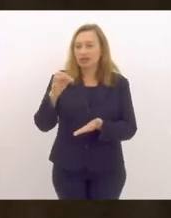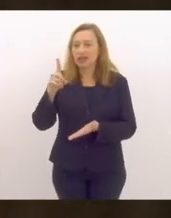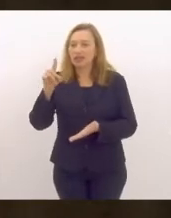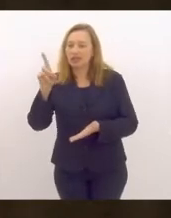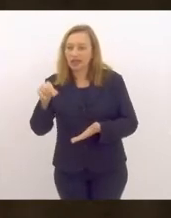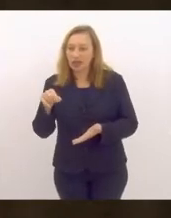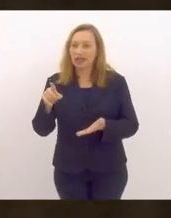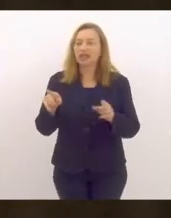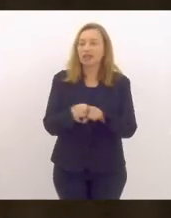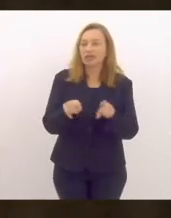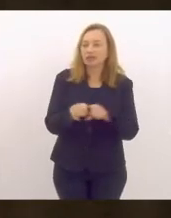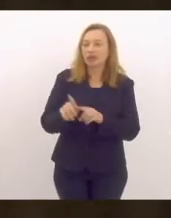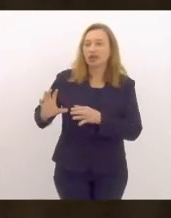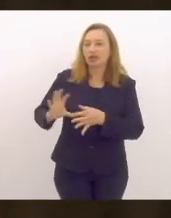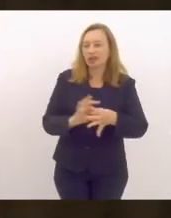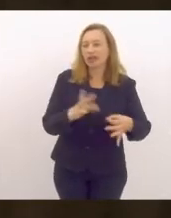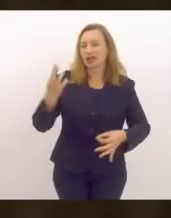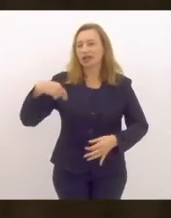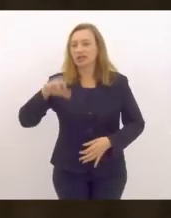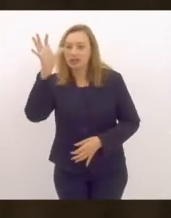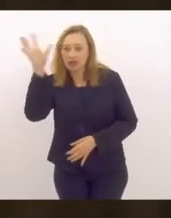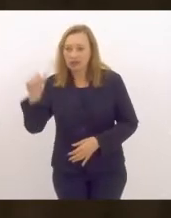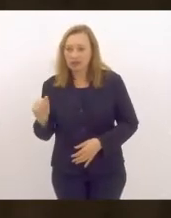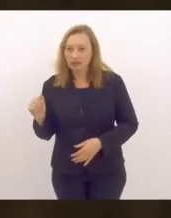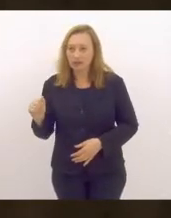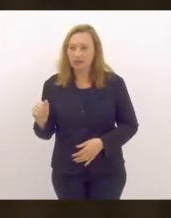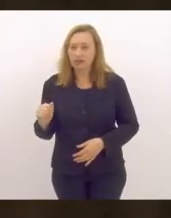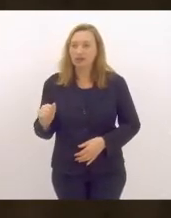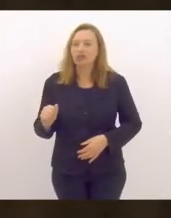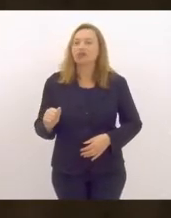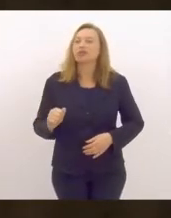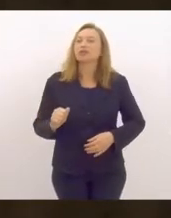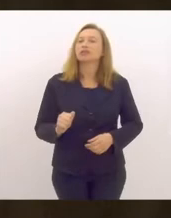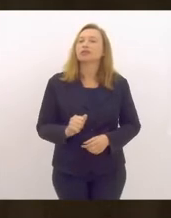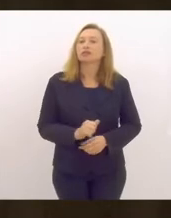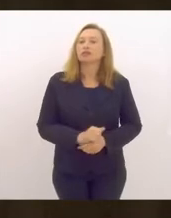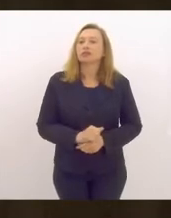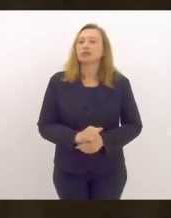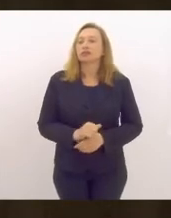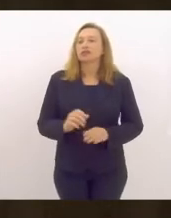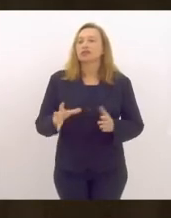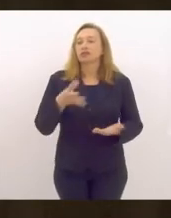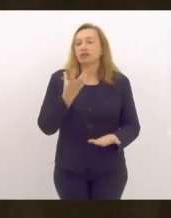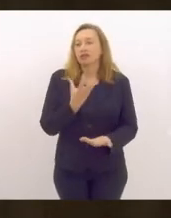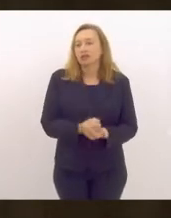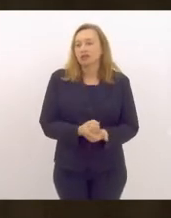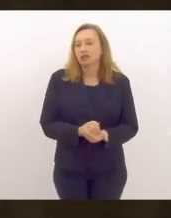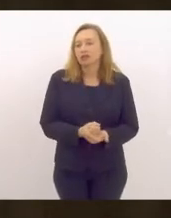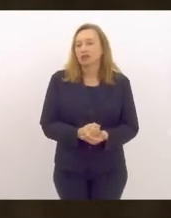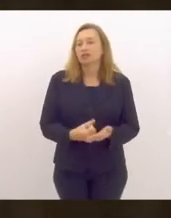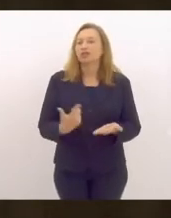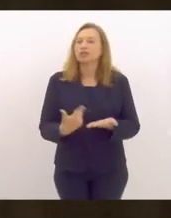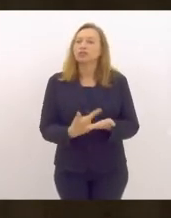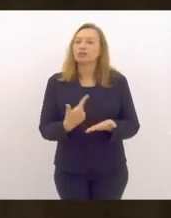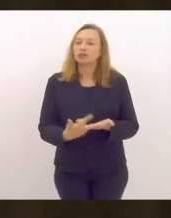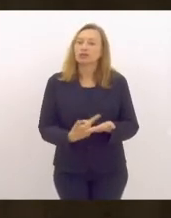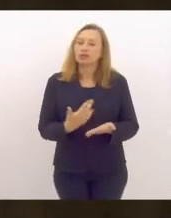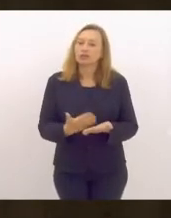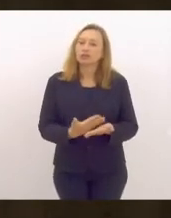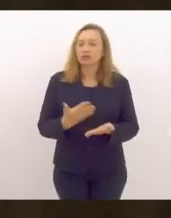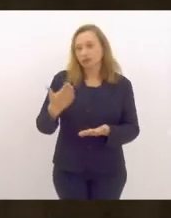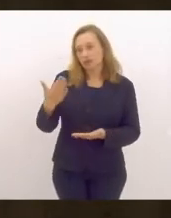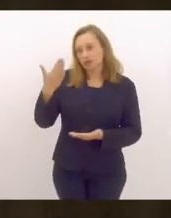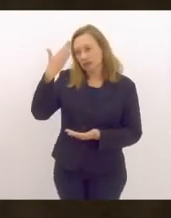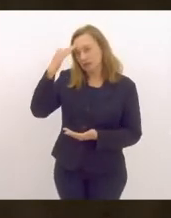à religiosidade de matriz afro-brasileira, conforme o procedimento registrado no Livro do Registro dos